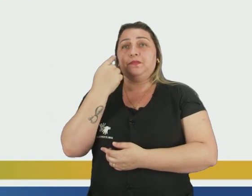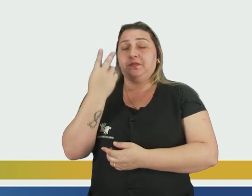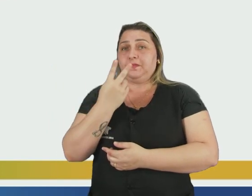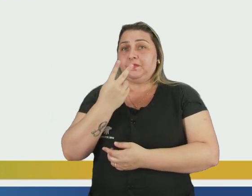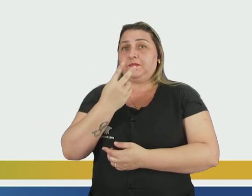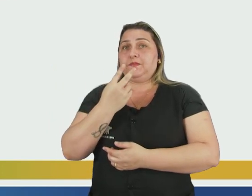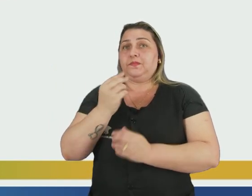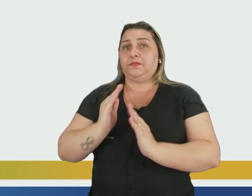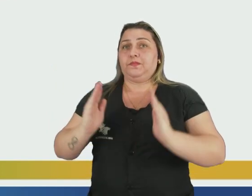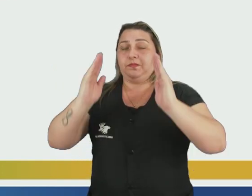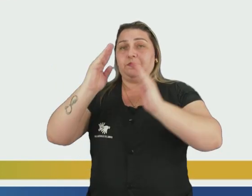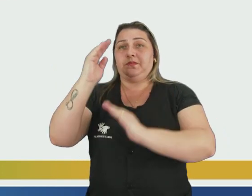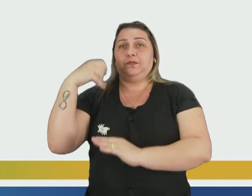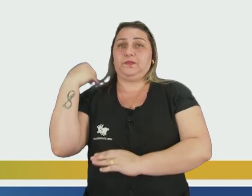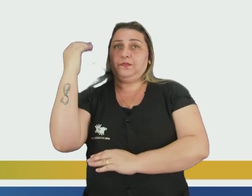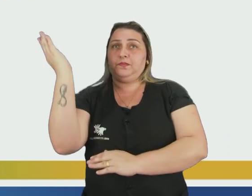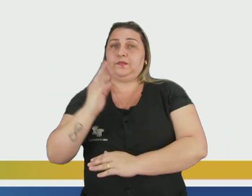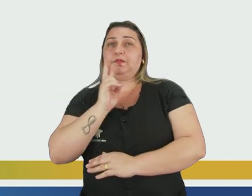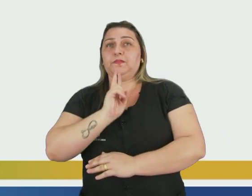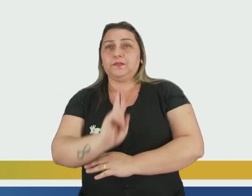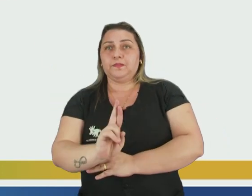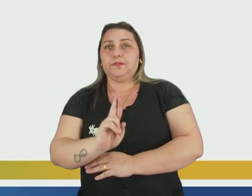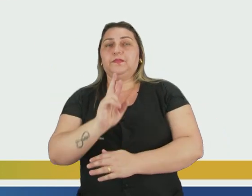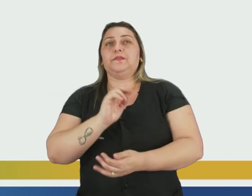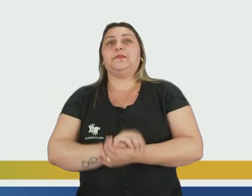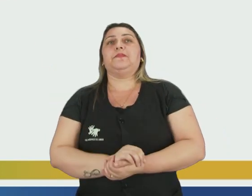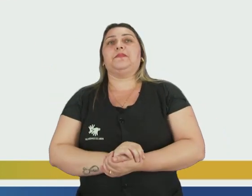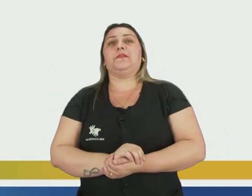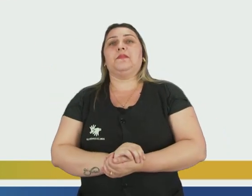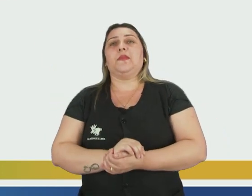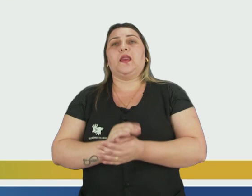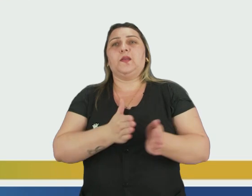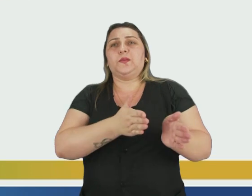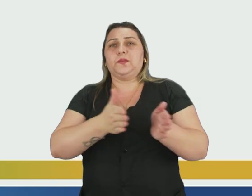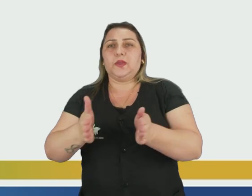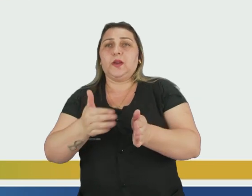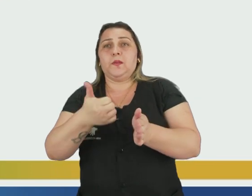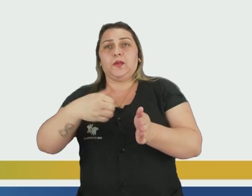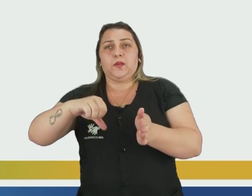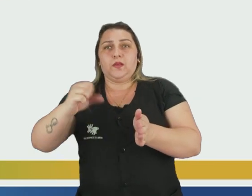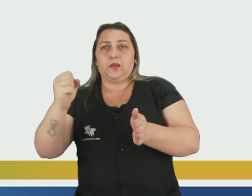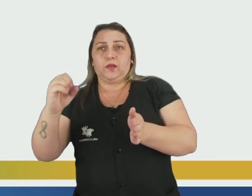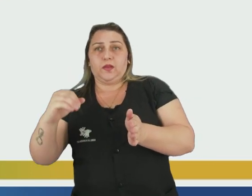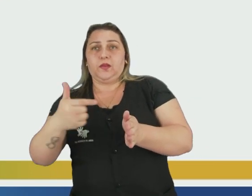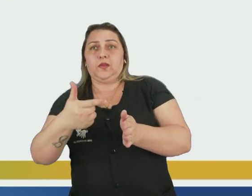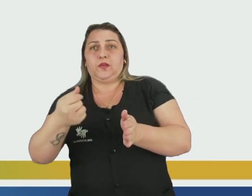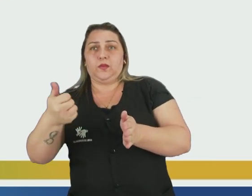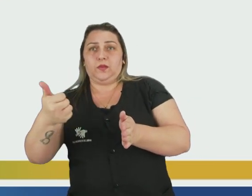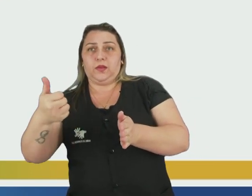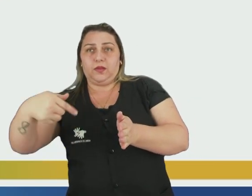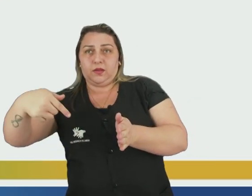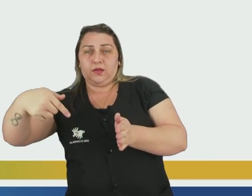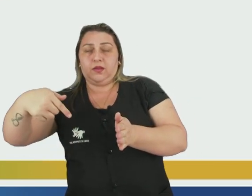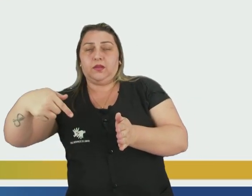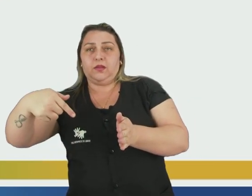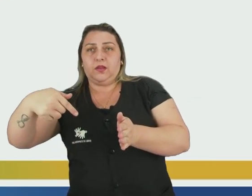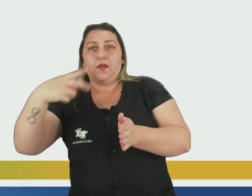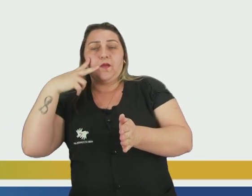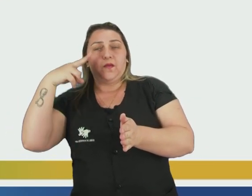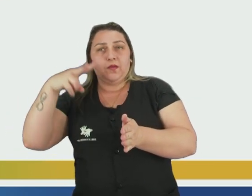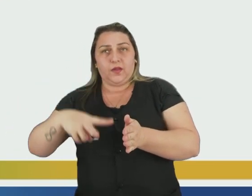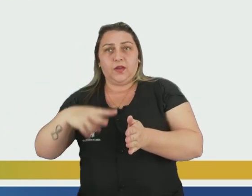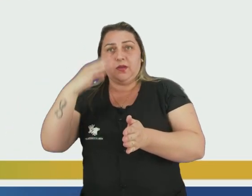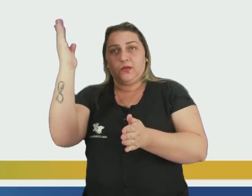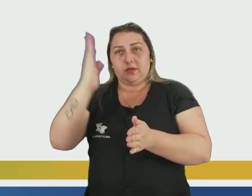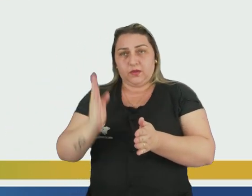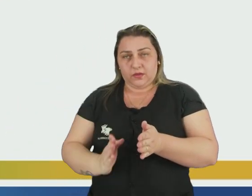pirâmides etárias do Brasil e responda. Nesse período, entre 1980 e 2017, verifica-se que